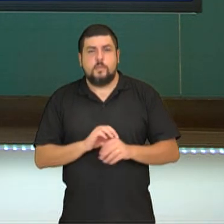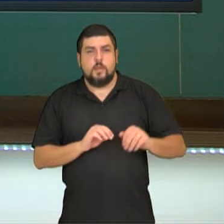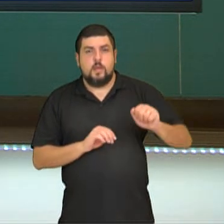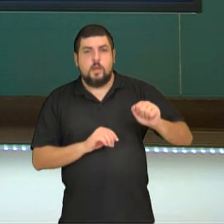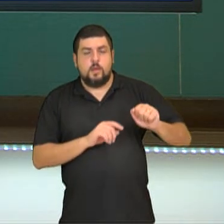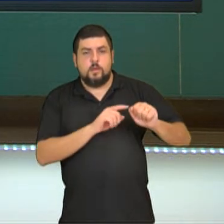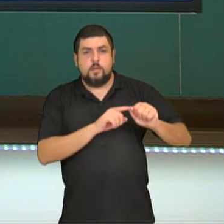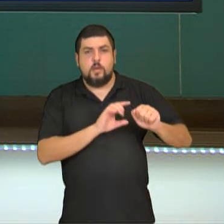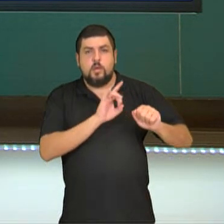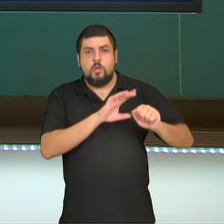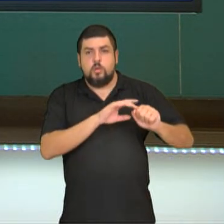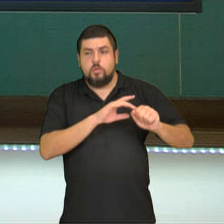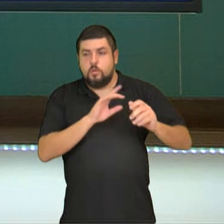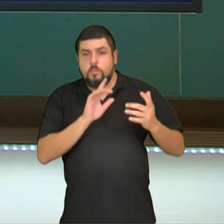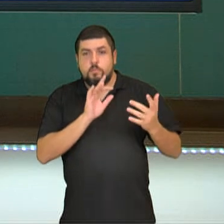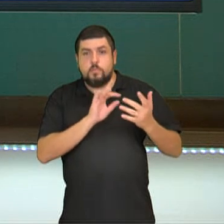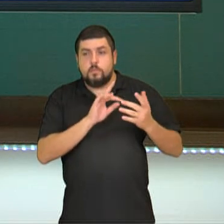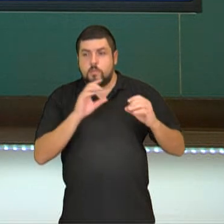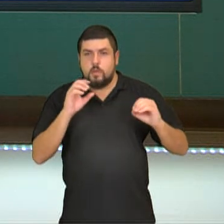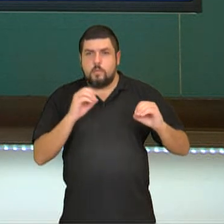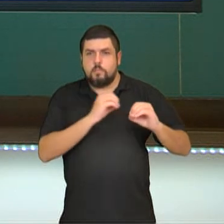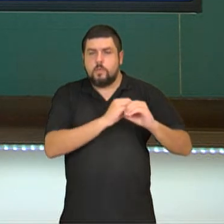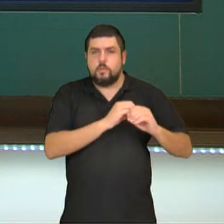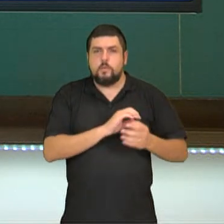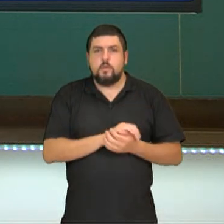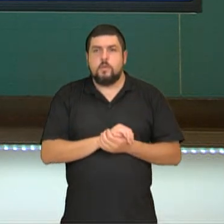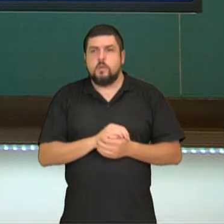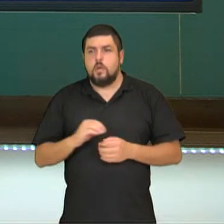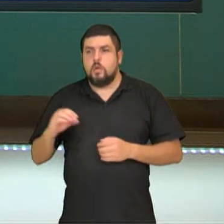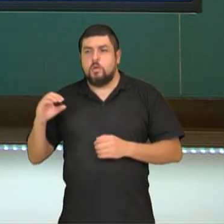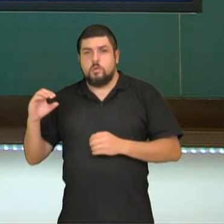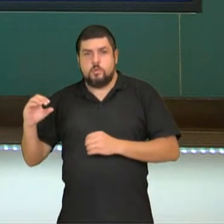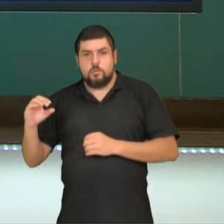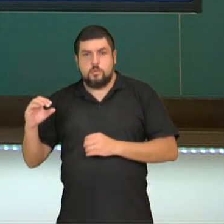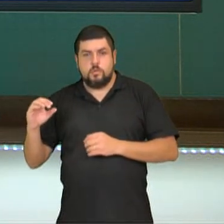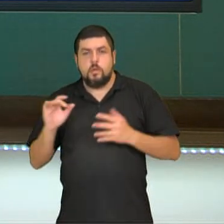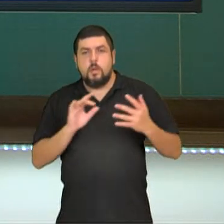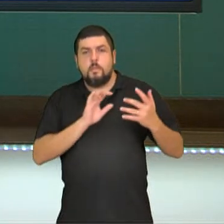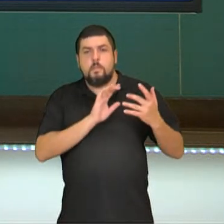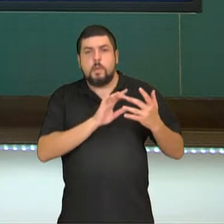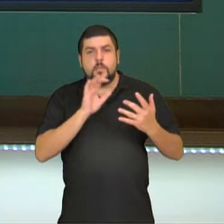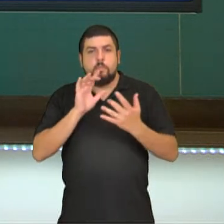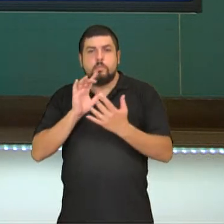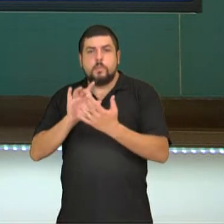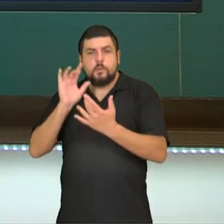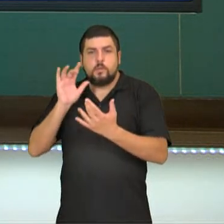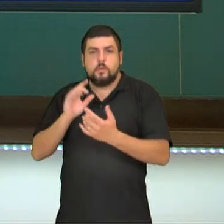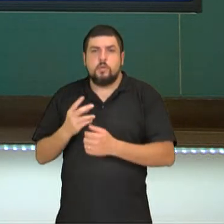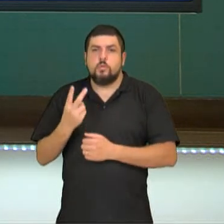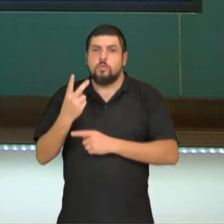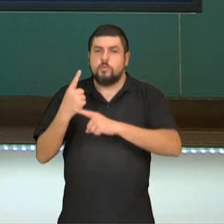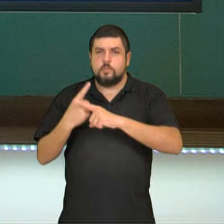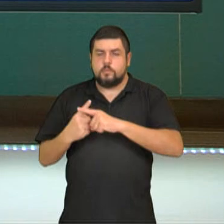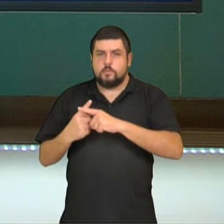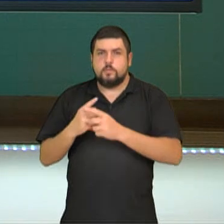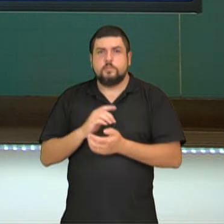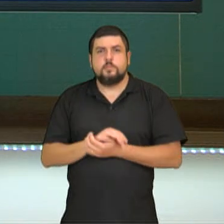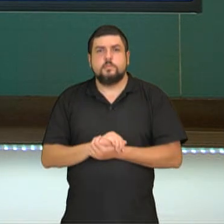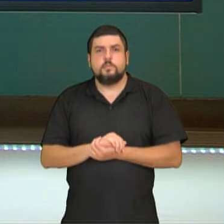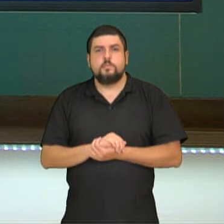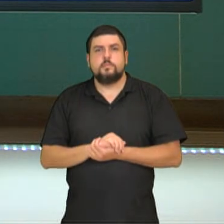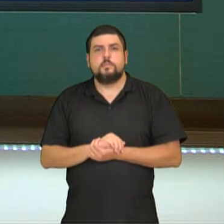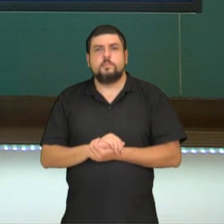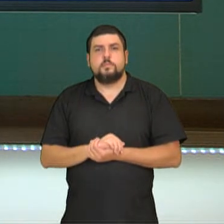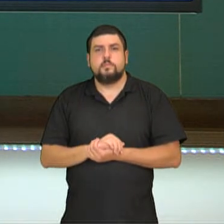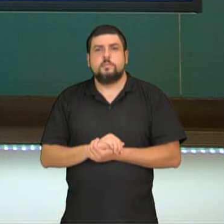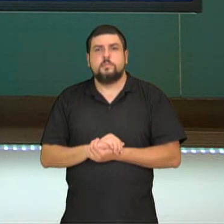sofreu um processo, menos 3 microcoulombs, e o C passou por dois processos de encostar. Então, 2